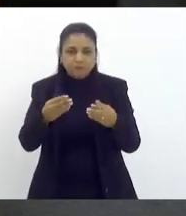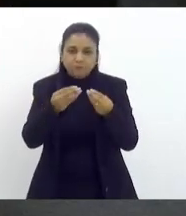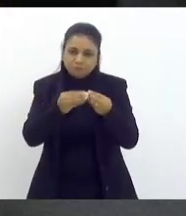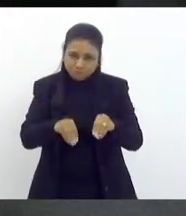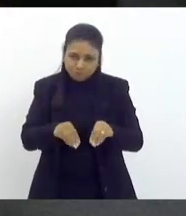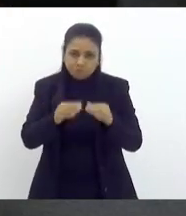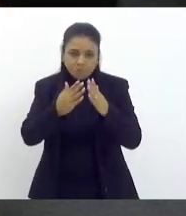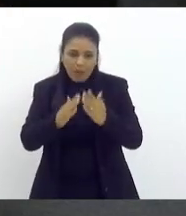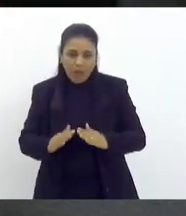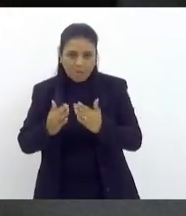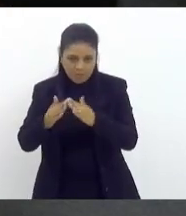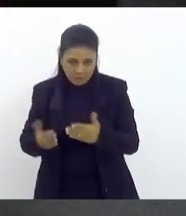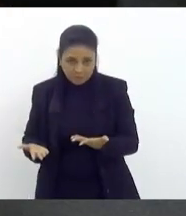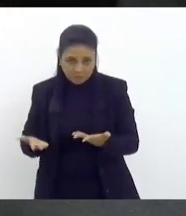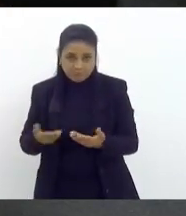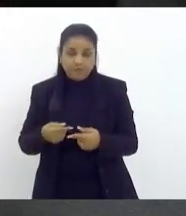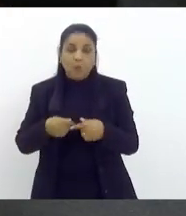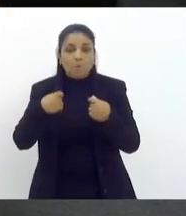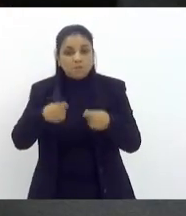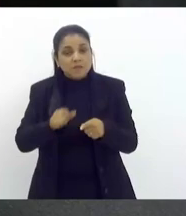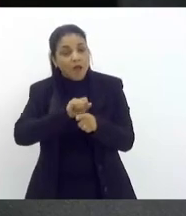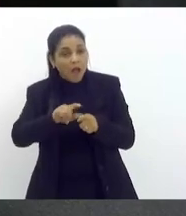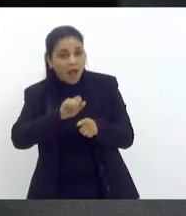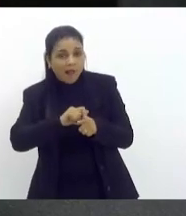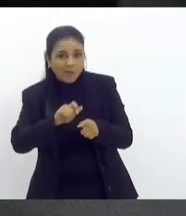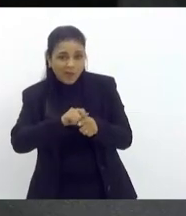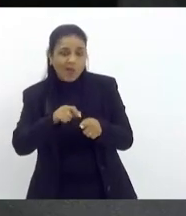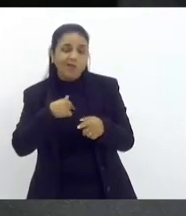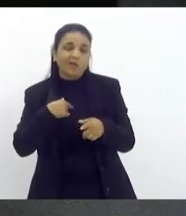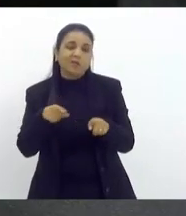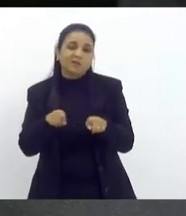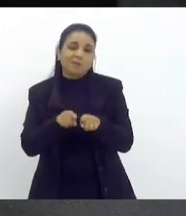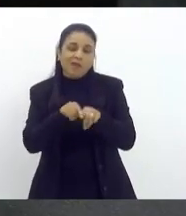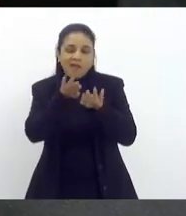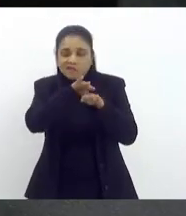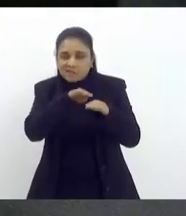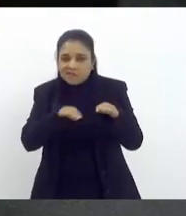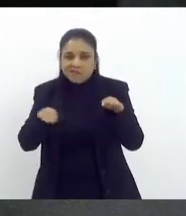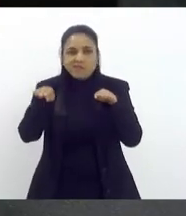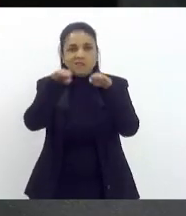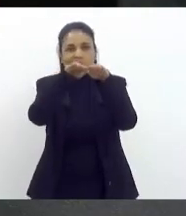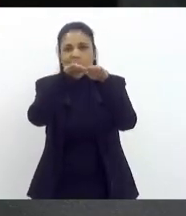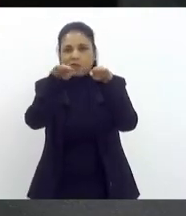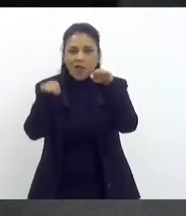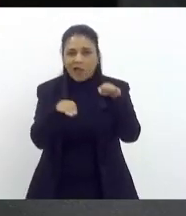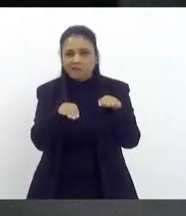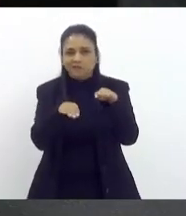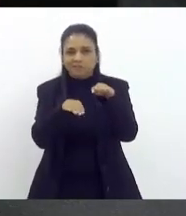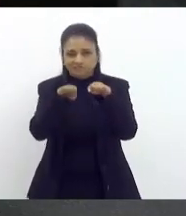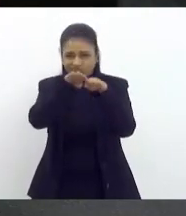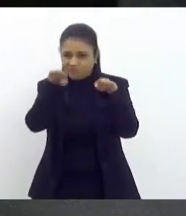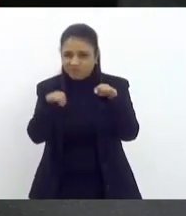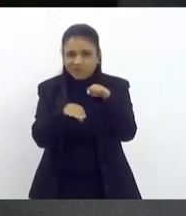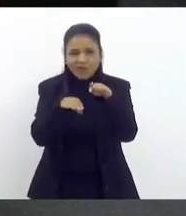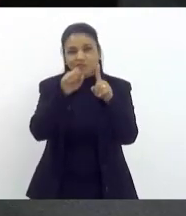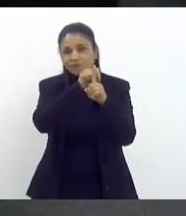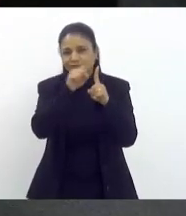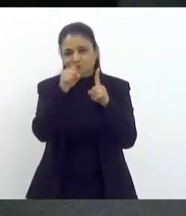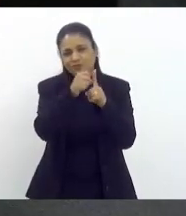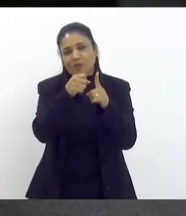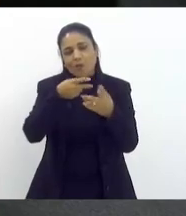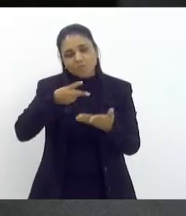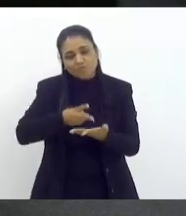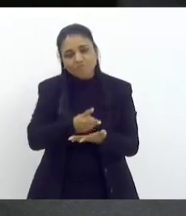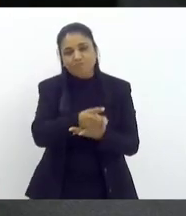importantes porque tem a ver senhora presidenta com as desigualdades sociais que permanecem no nosso estado e